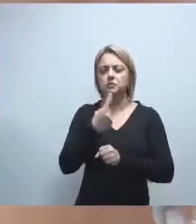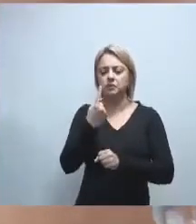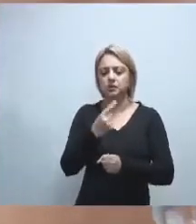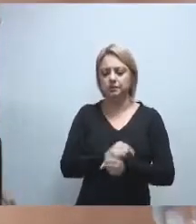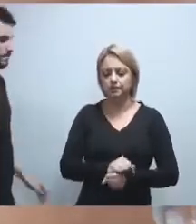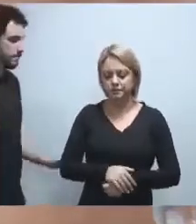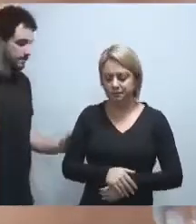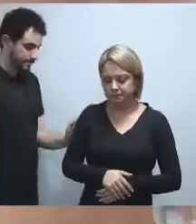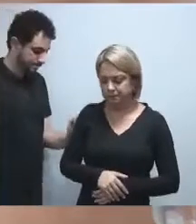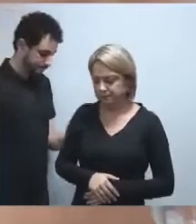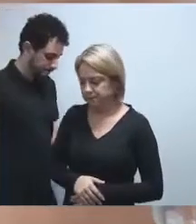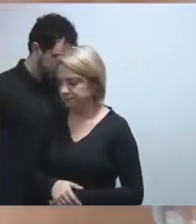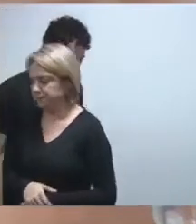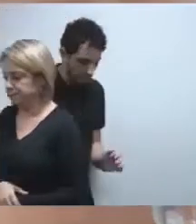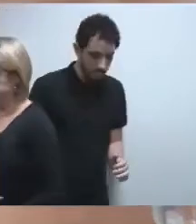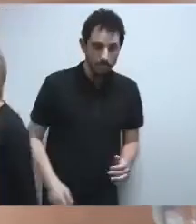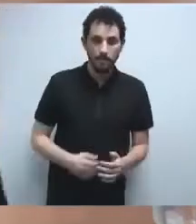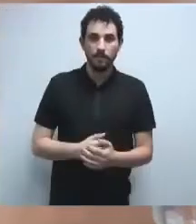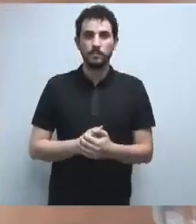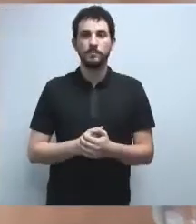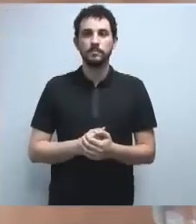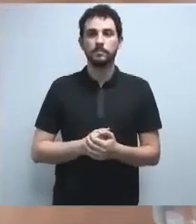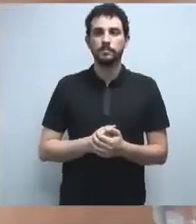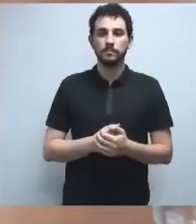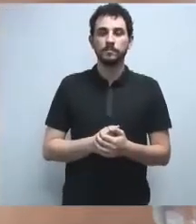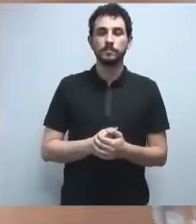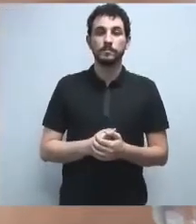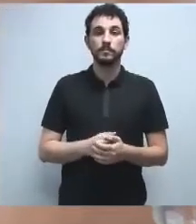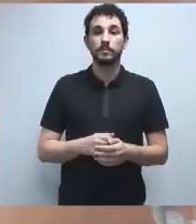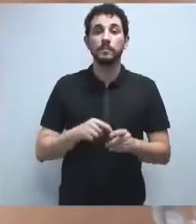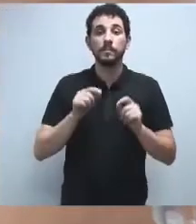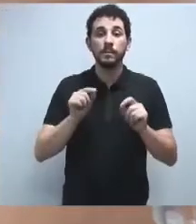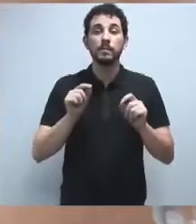constituição e